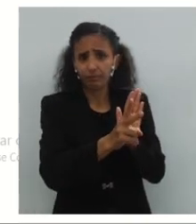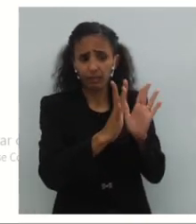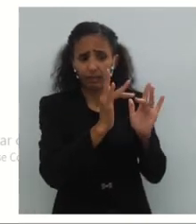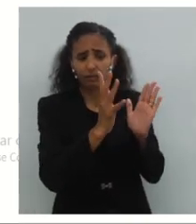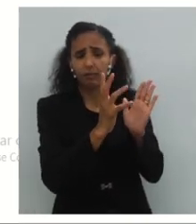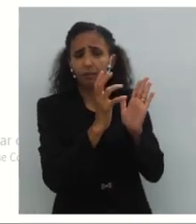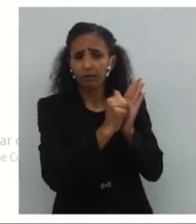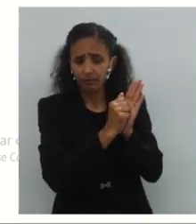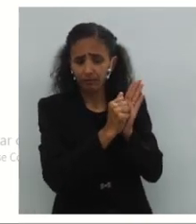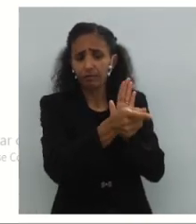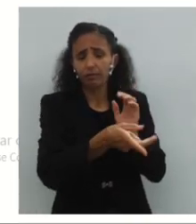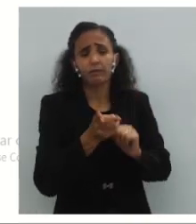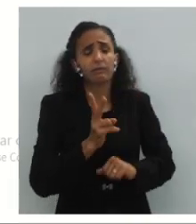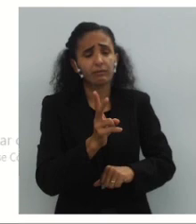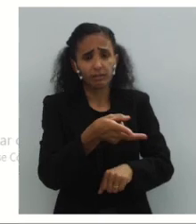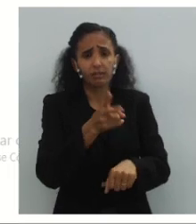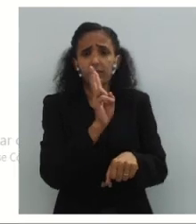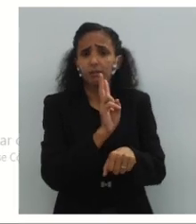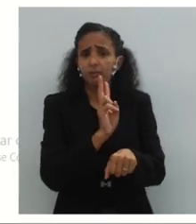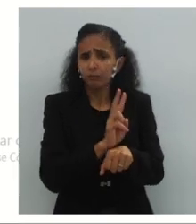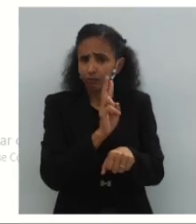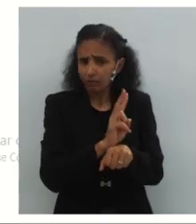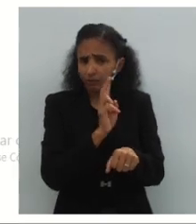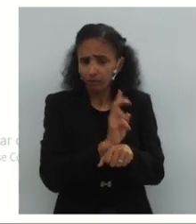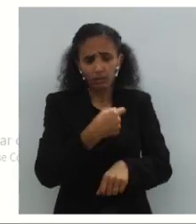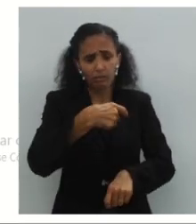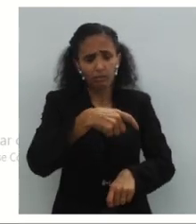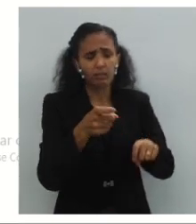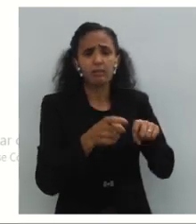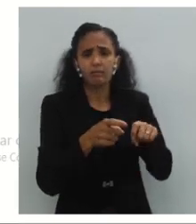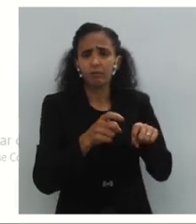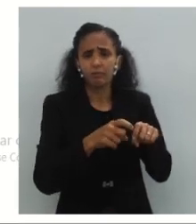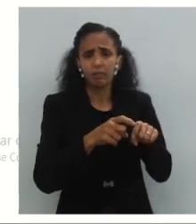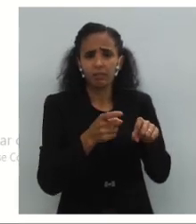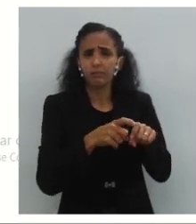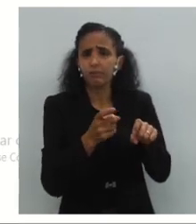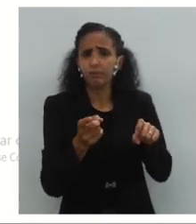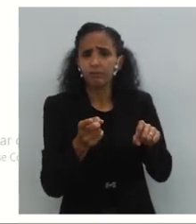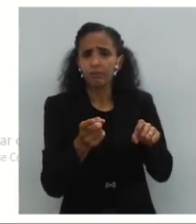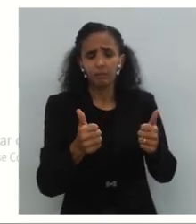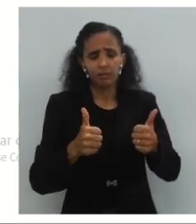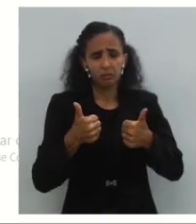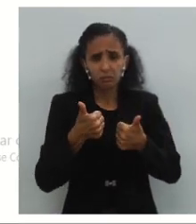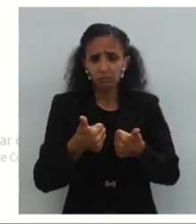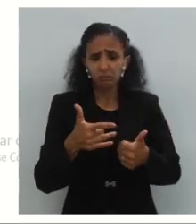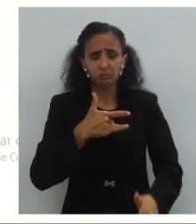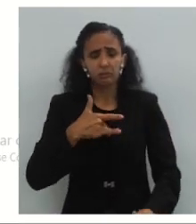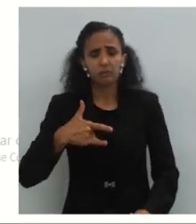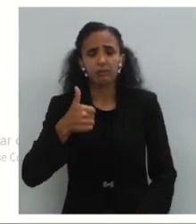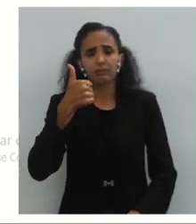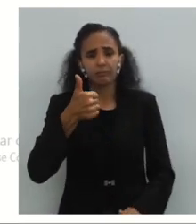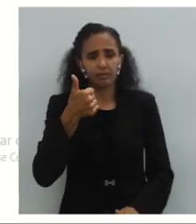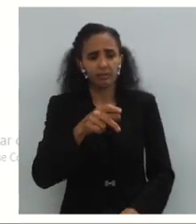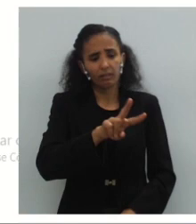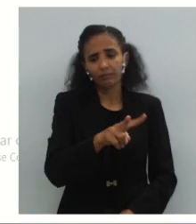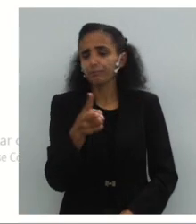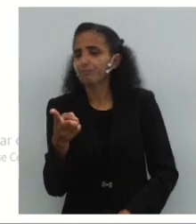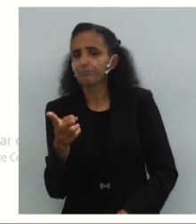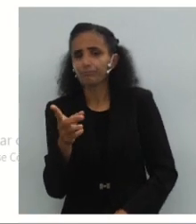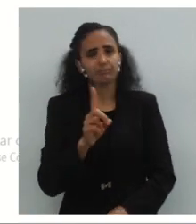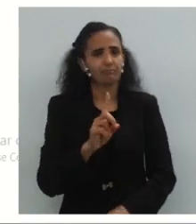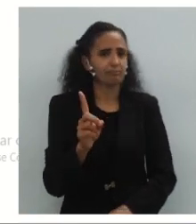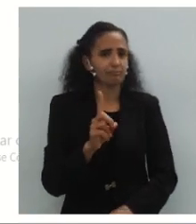continuar se tratando essa pessoa, né, que tem um soro positivo, mas se ela tiver sua carga